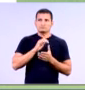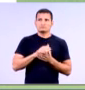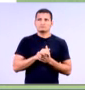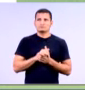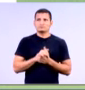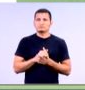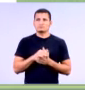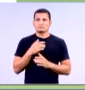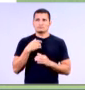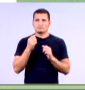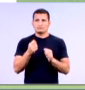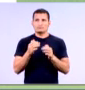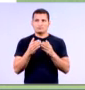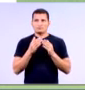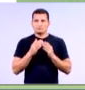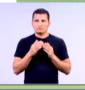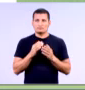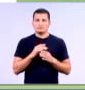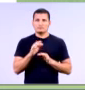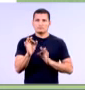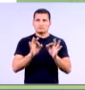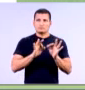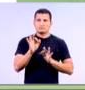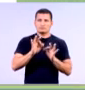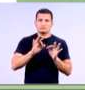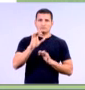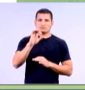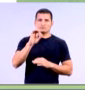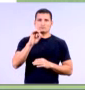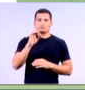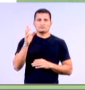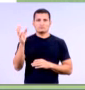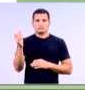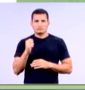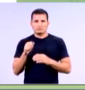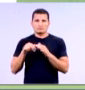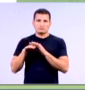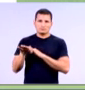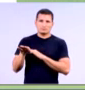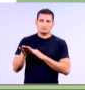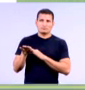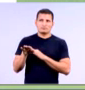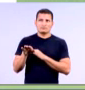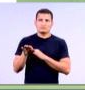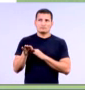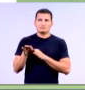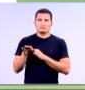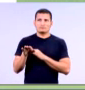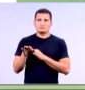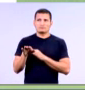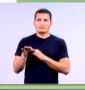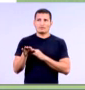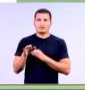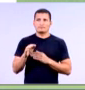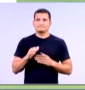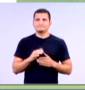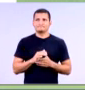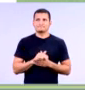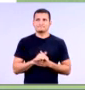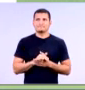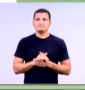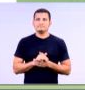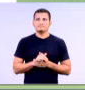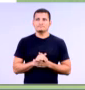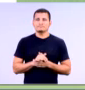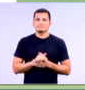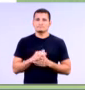para manipular os dados da Mariela aqui, sacar e depositar, assim como eu fiz, a gente mostrou